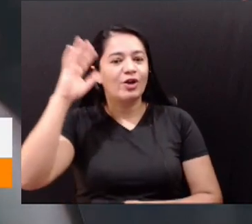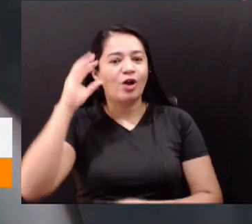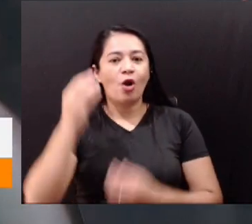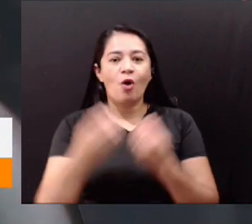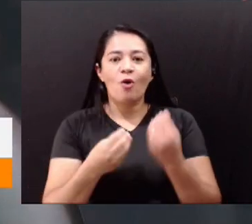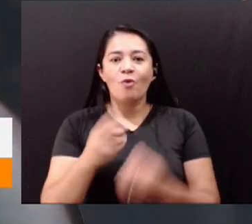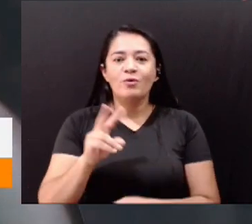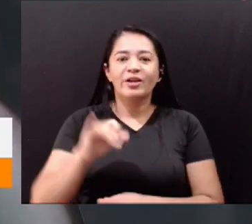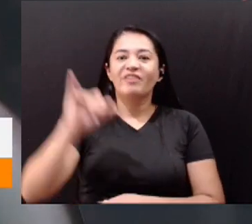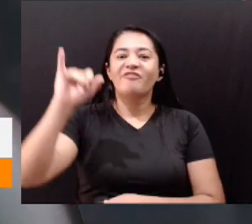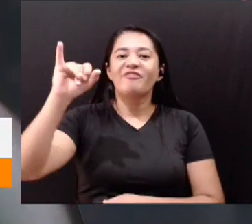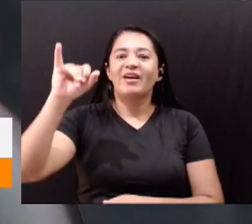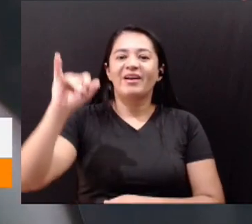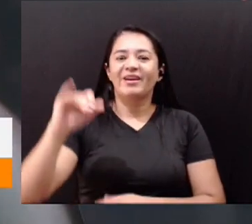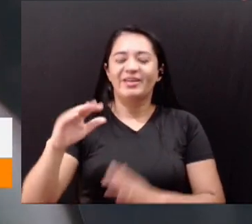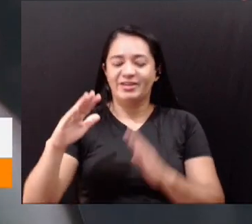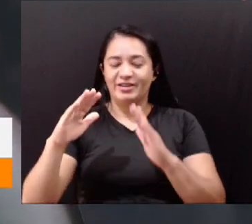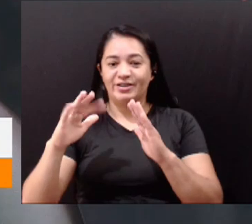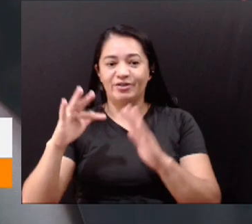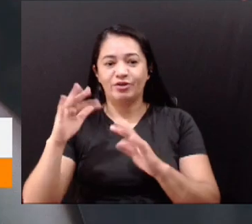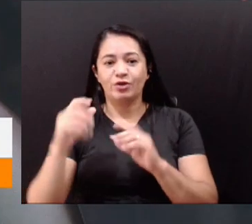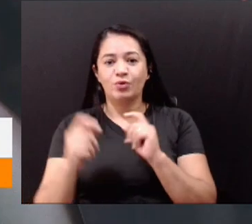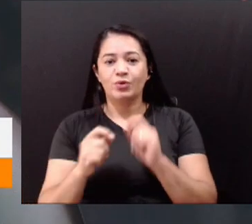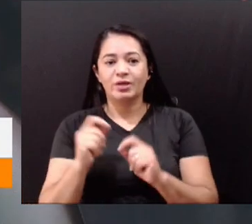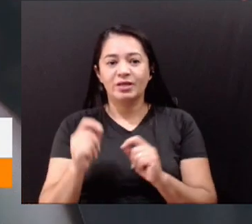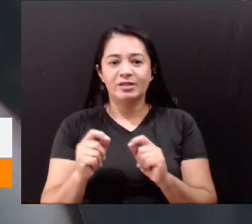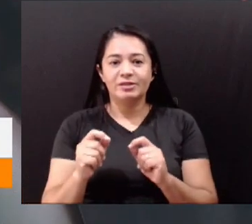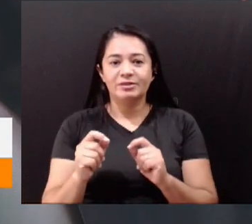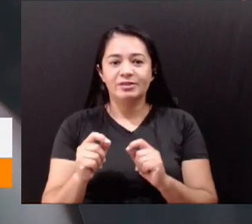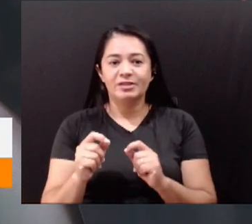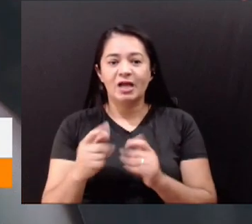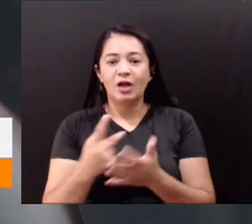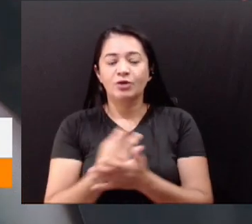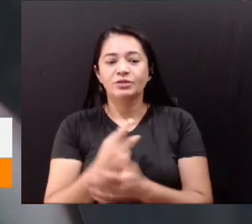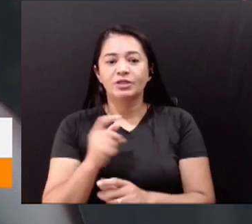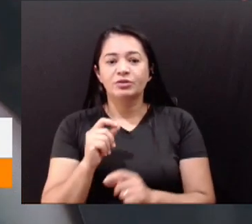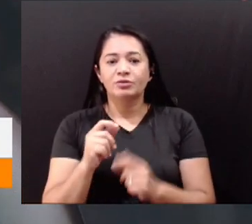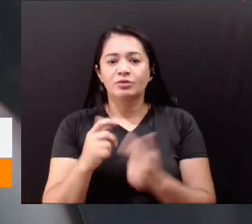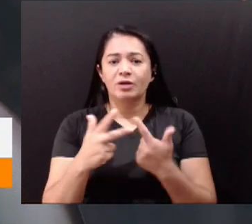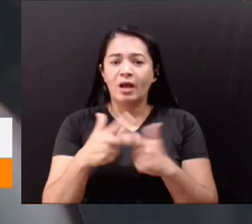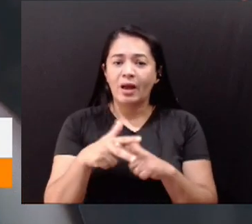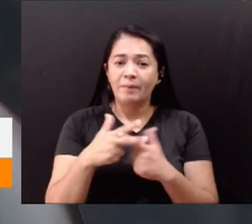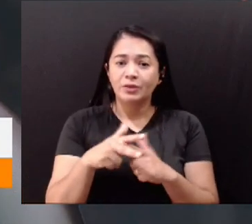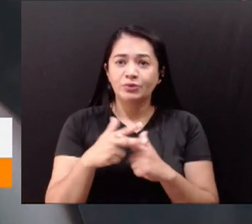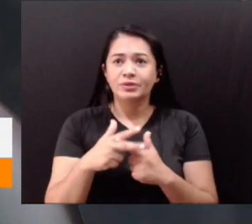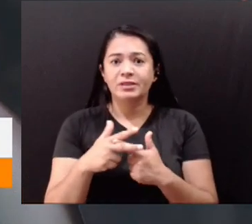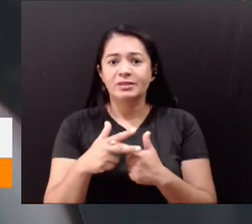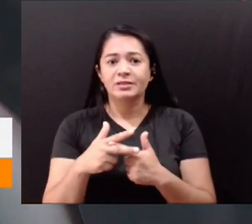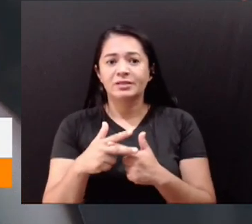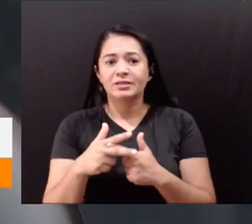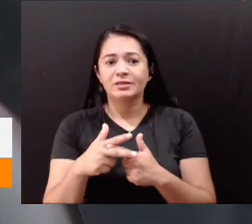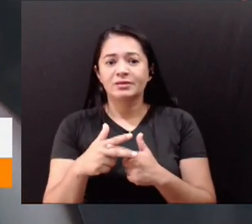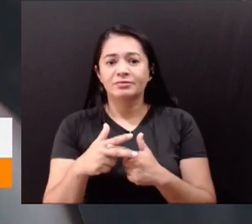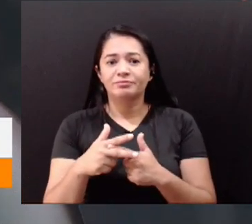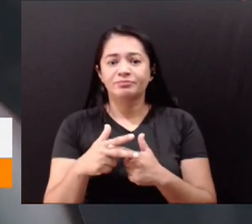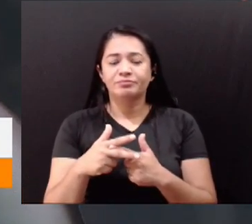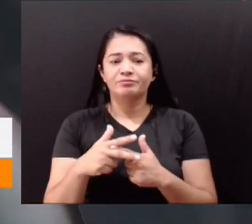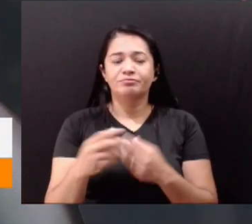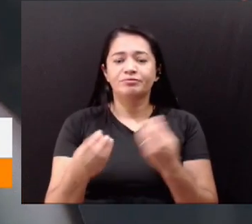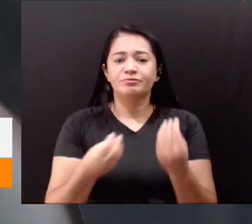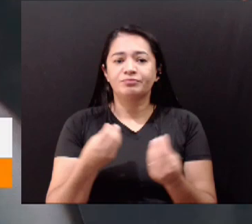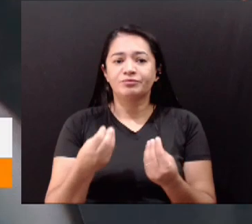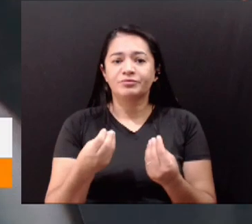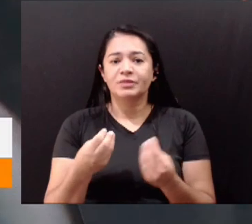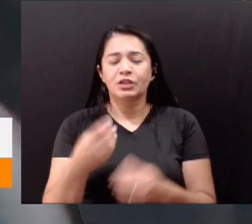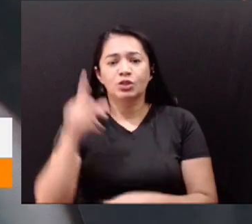né? Situações em que mesmo a manutenção, a situação do cotidiano ali,